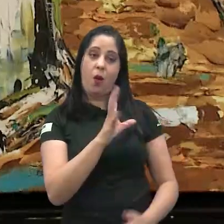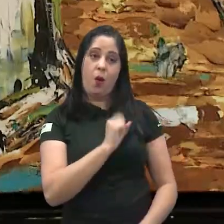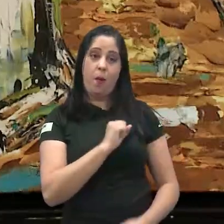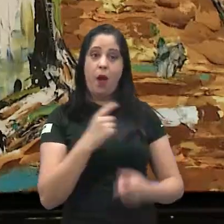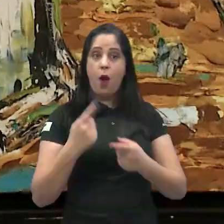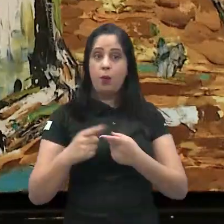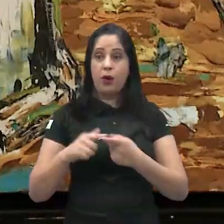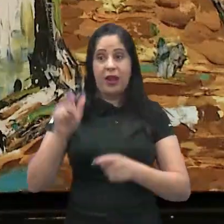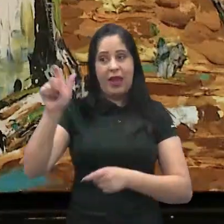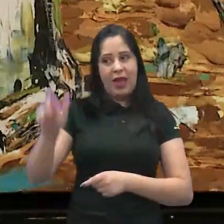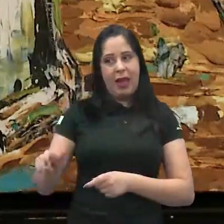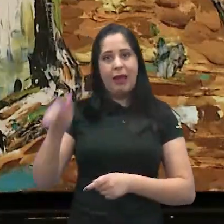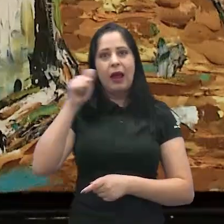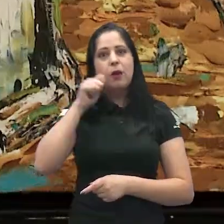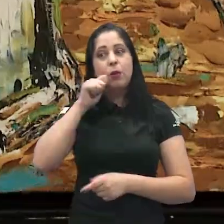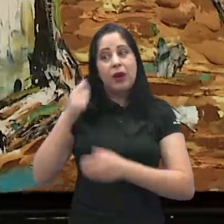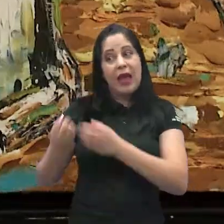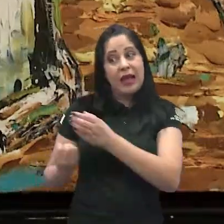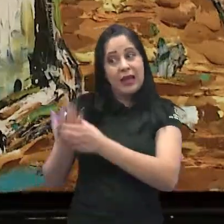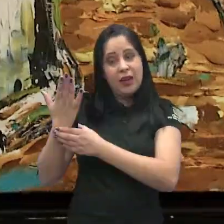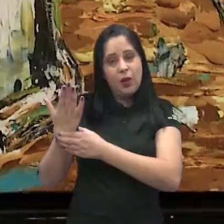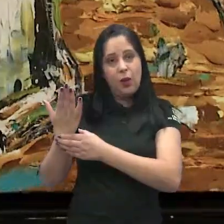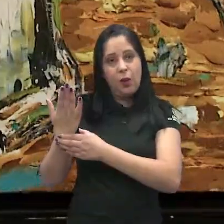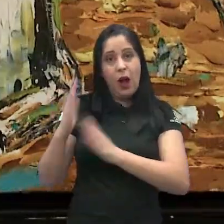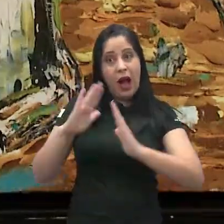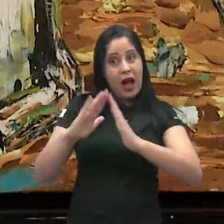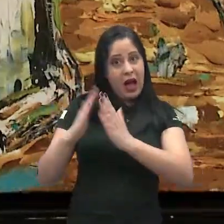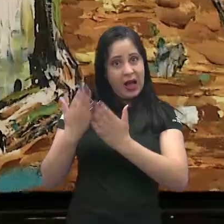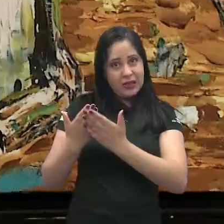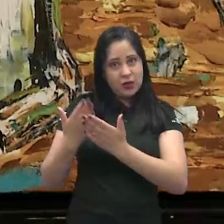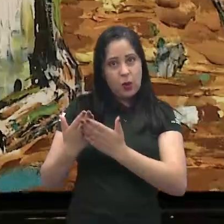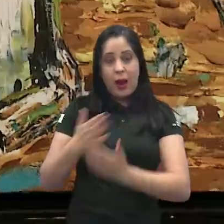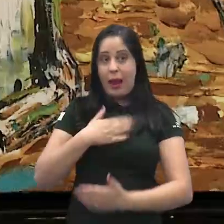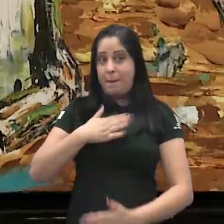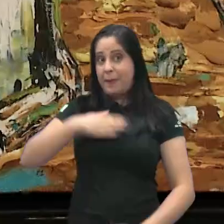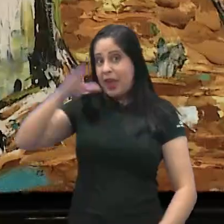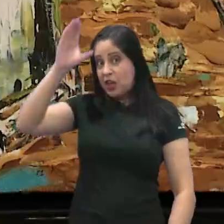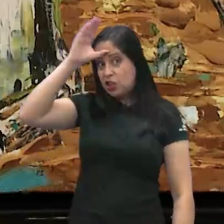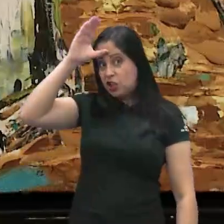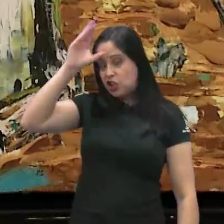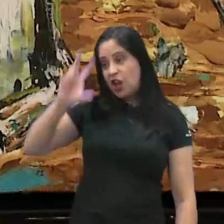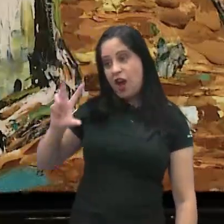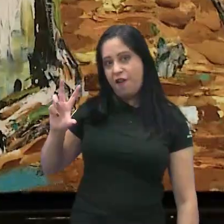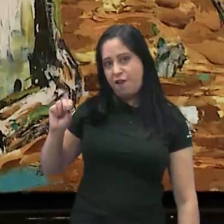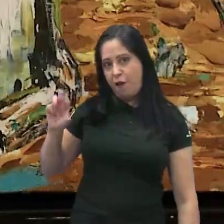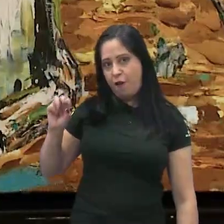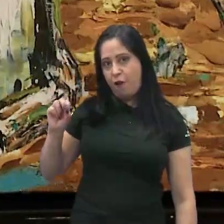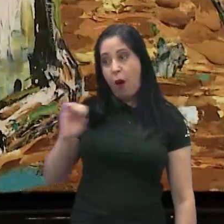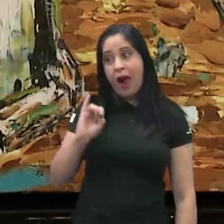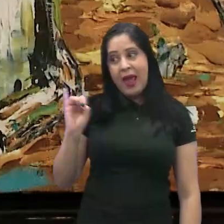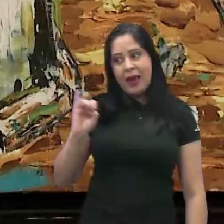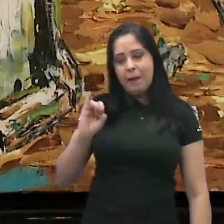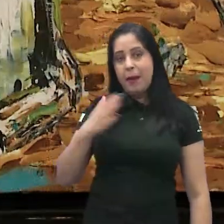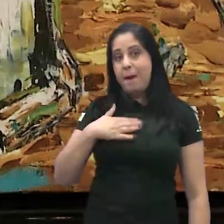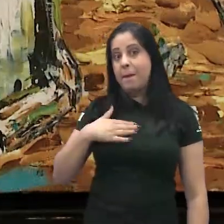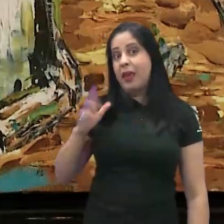do Éden Lar, idealizadora do Éden Lar, foi uma tia-avó, irmã da minha avó por parte de